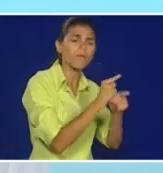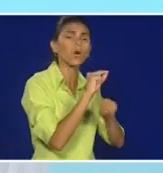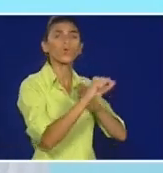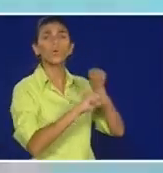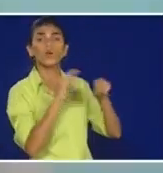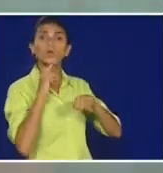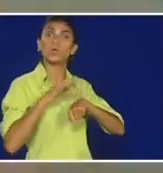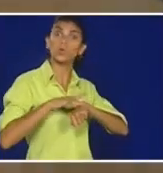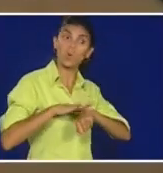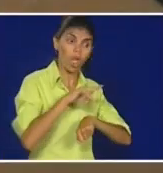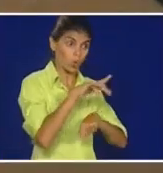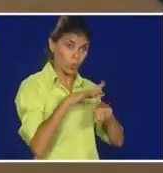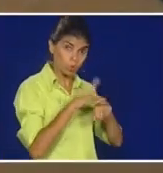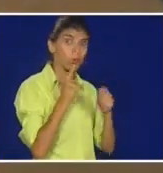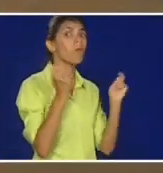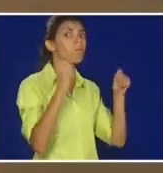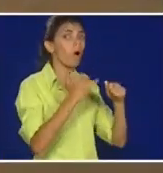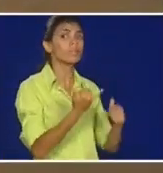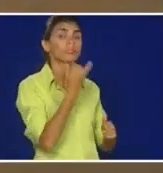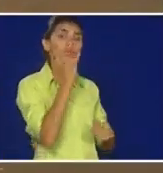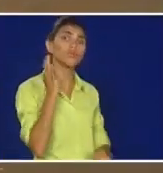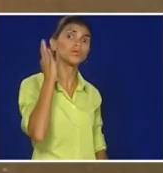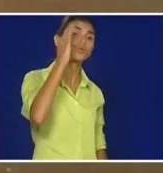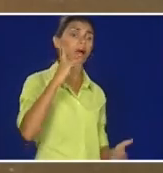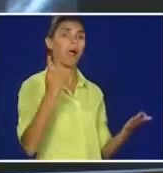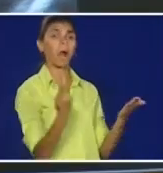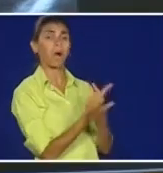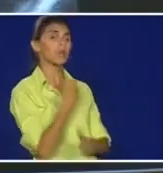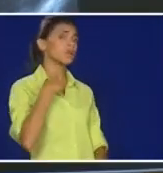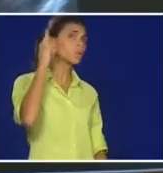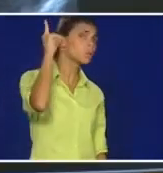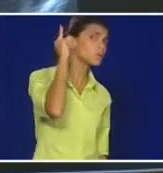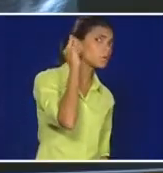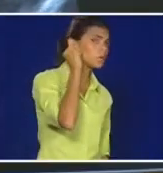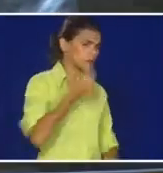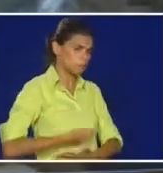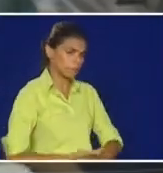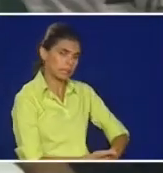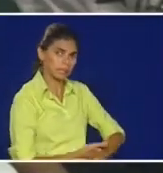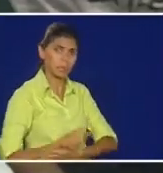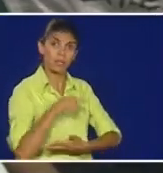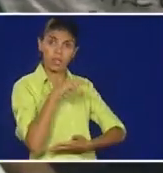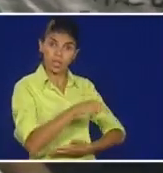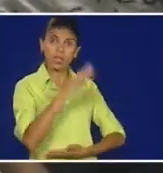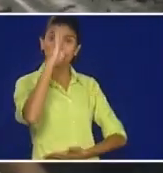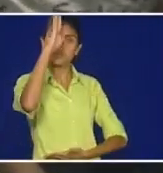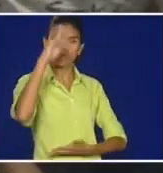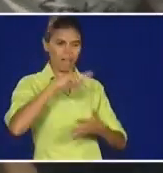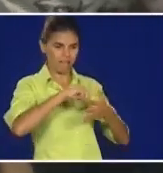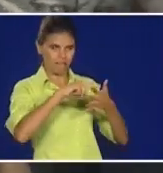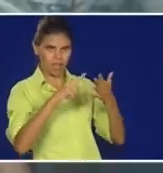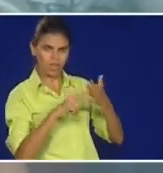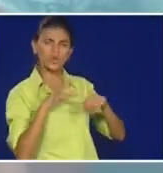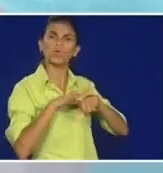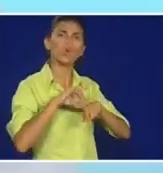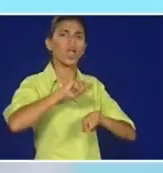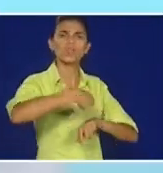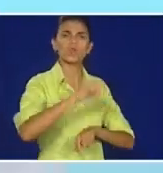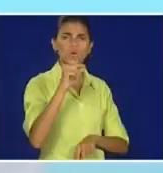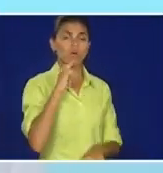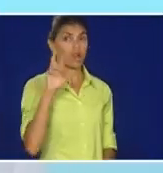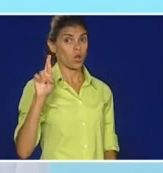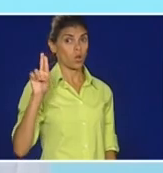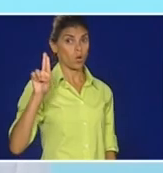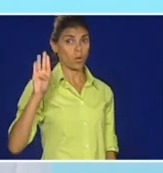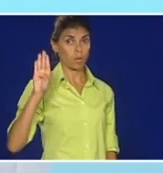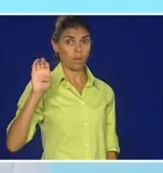identificar algumas doenças. Doenças essas que podem causar mais tardiamente surdez do recém-nato. E as principais, né, no nosso meio,